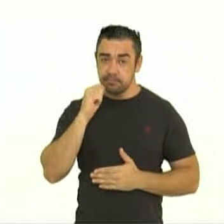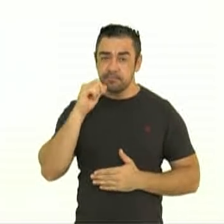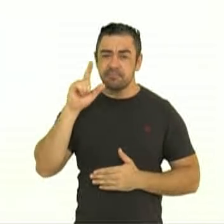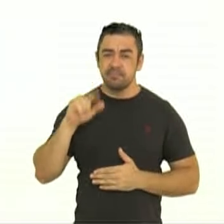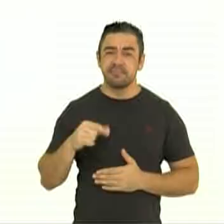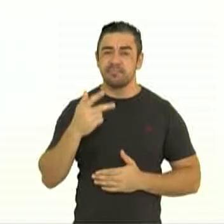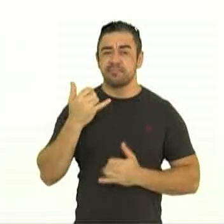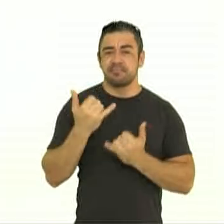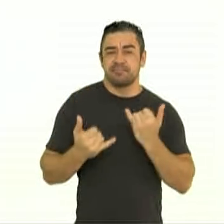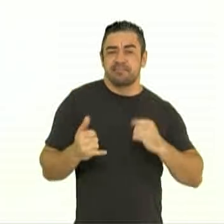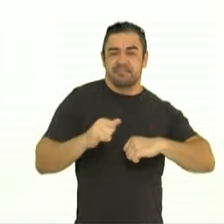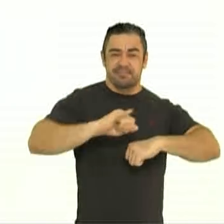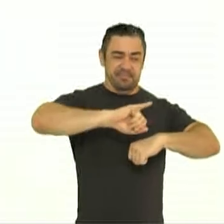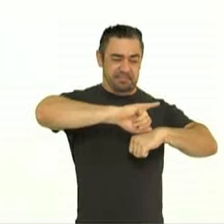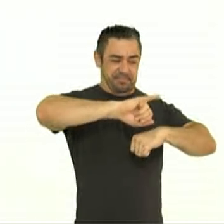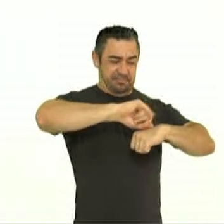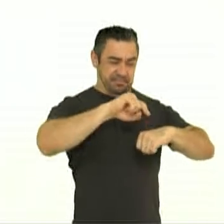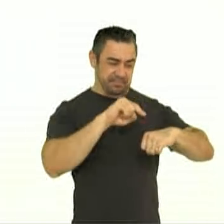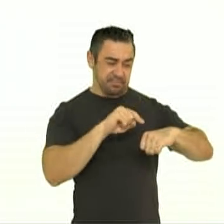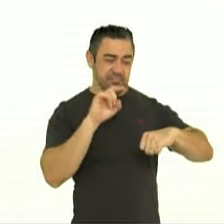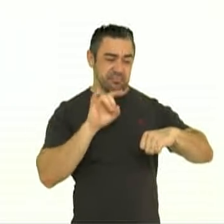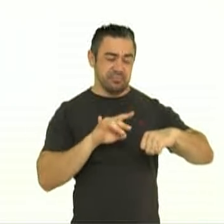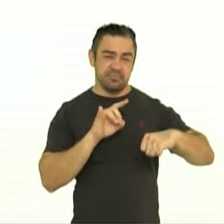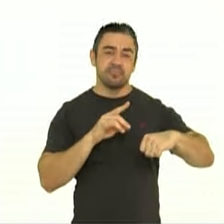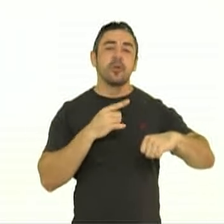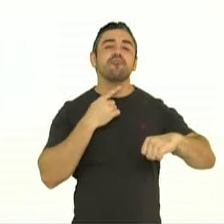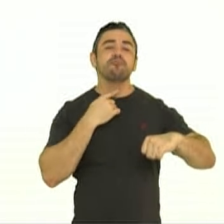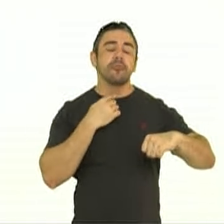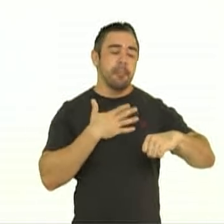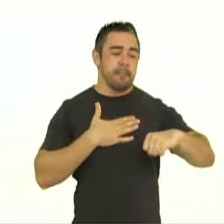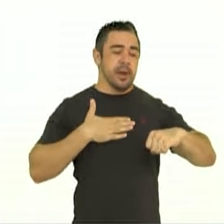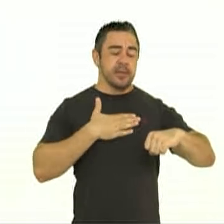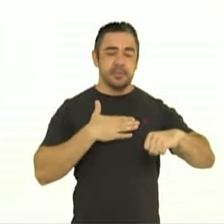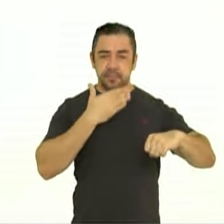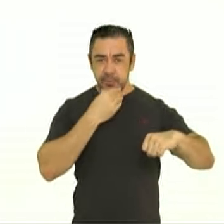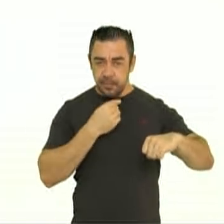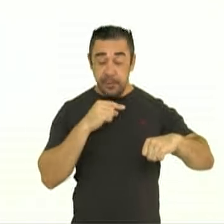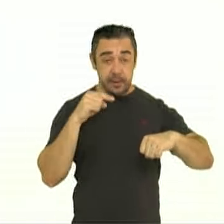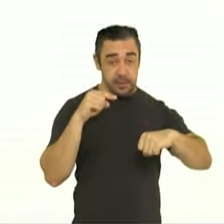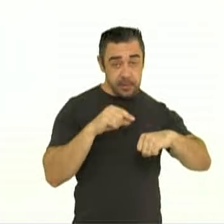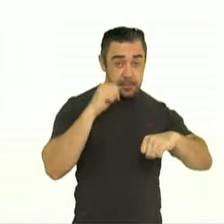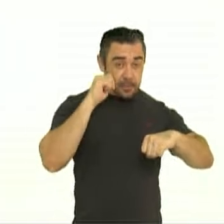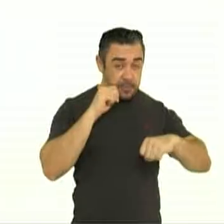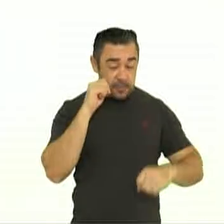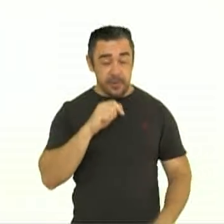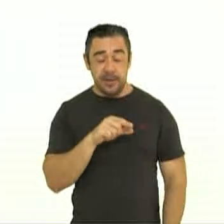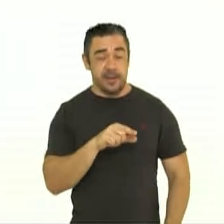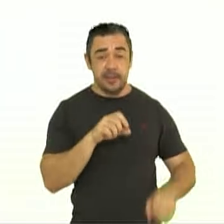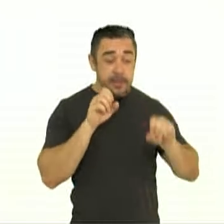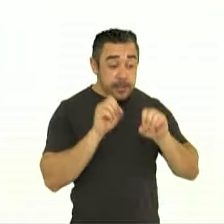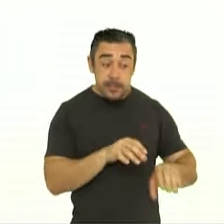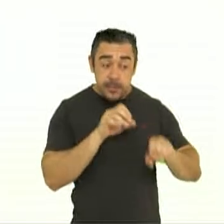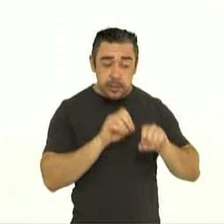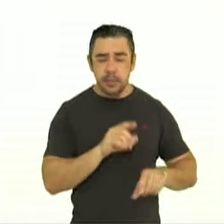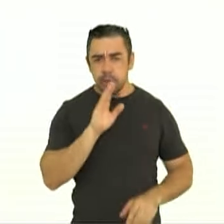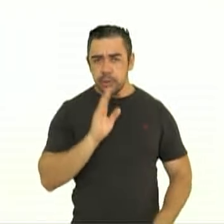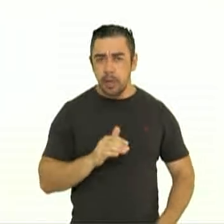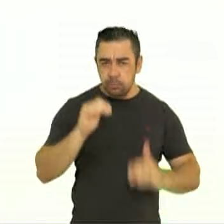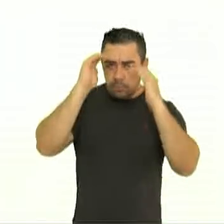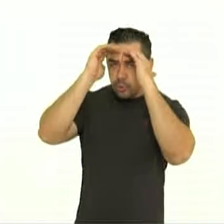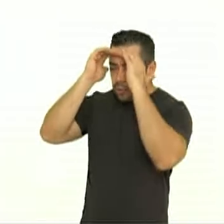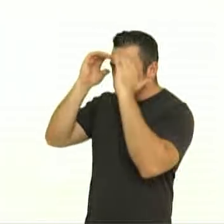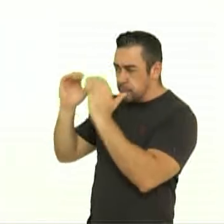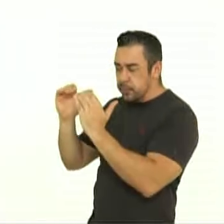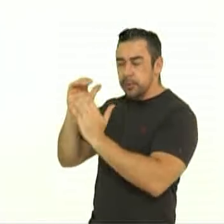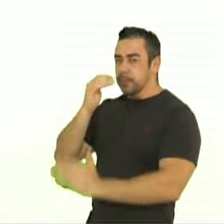objetificadas e vistas apenas como fonte de prazer para o homem e são ensinadas desde cedo a se submeterem aos mesmos